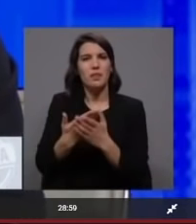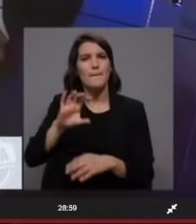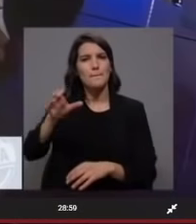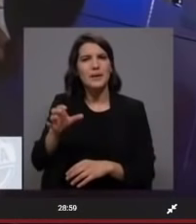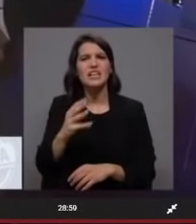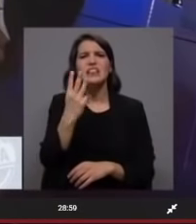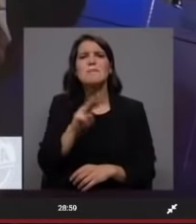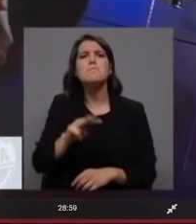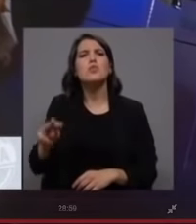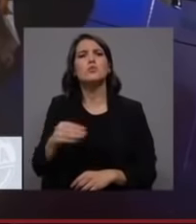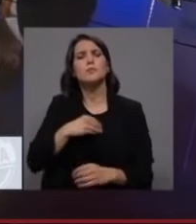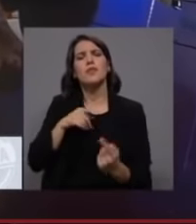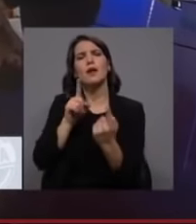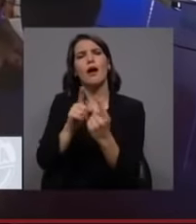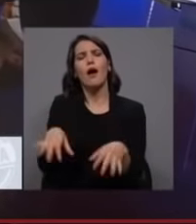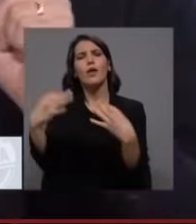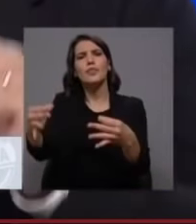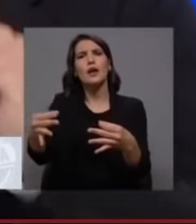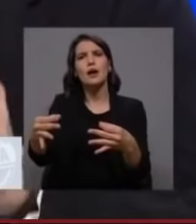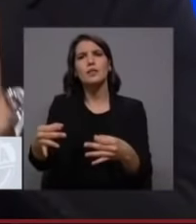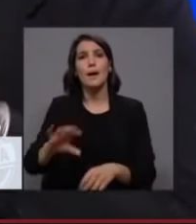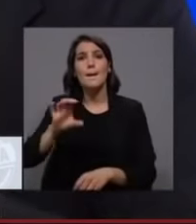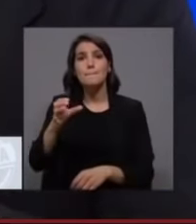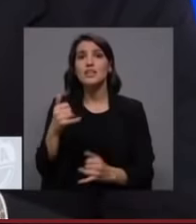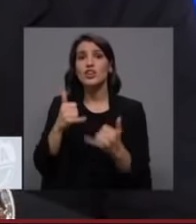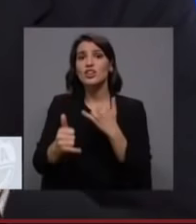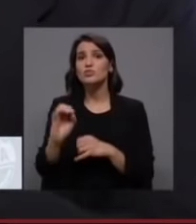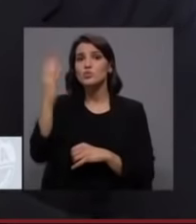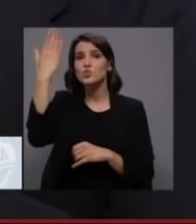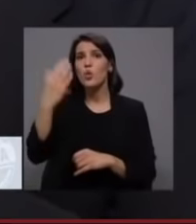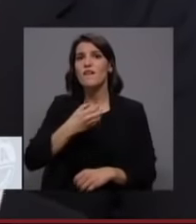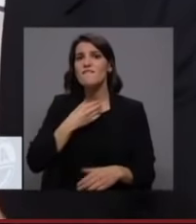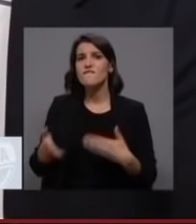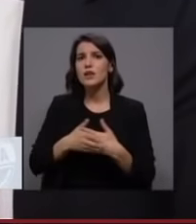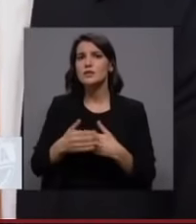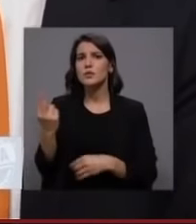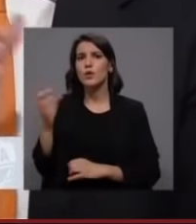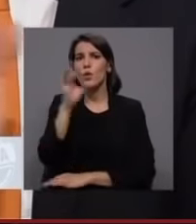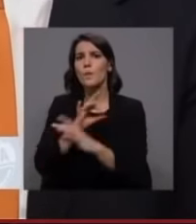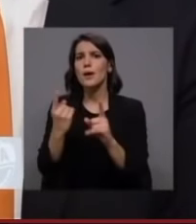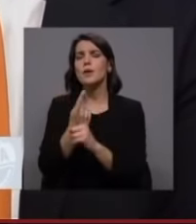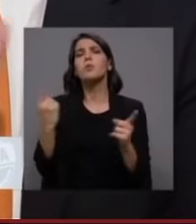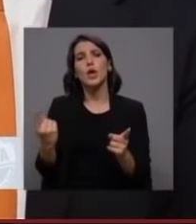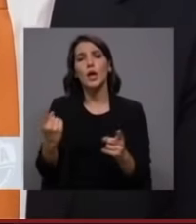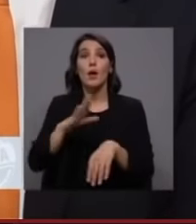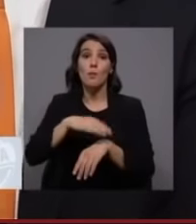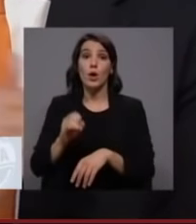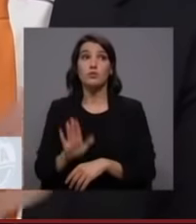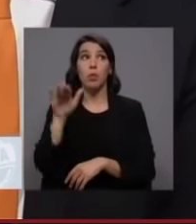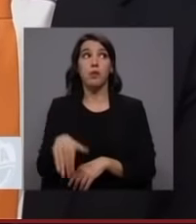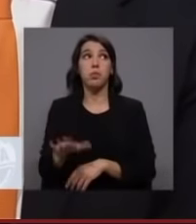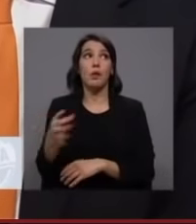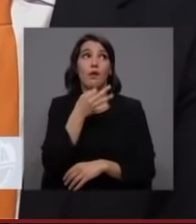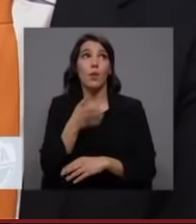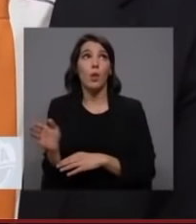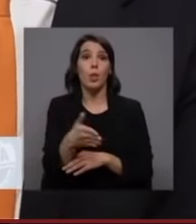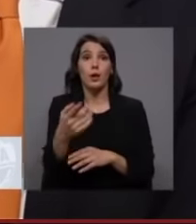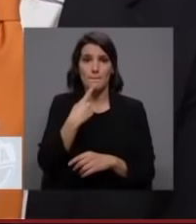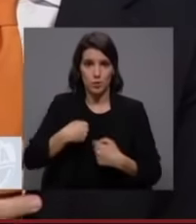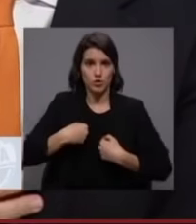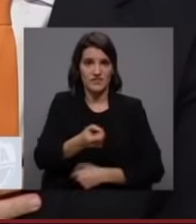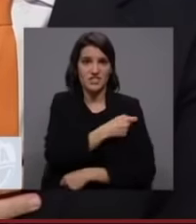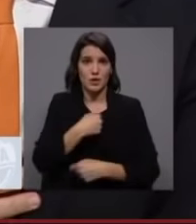3 milhões de consultas por fazer deixou o país com maior risco de falências não europeia porque por causa dos desatres que eu estava a pensar nisso